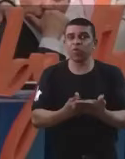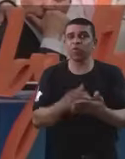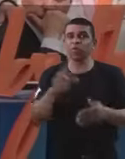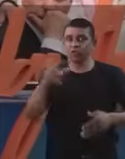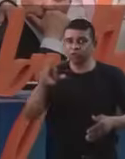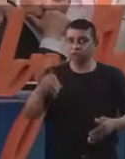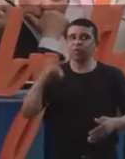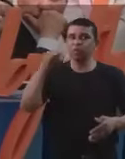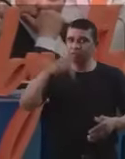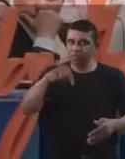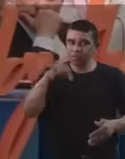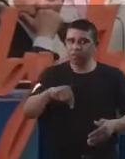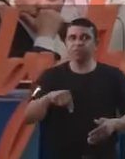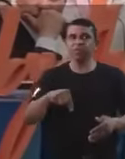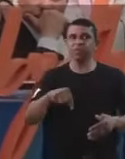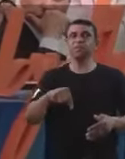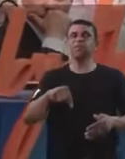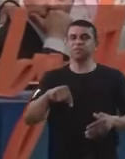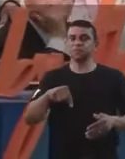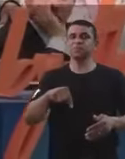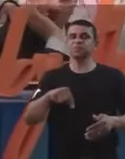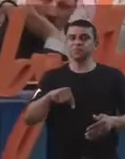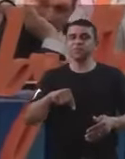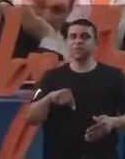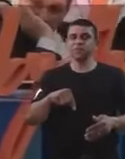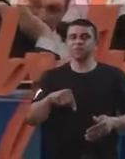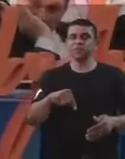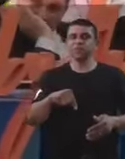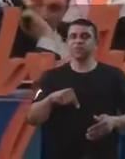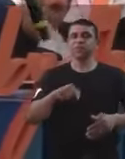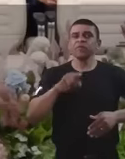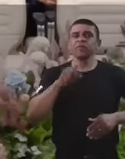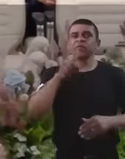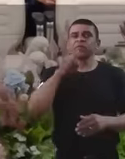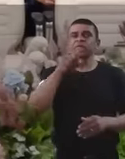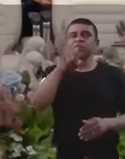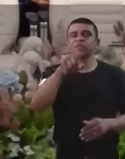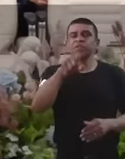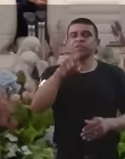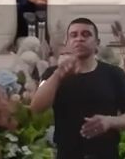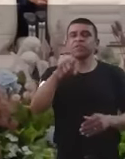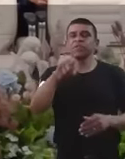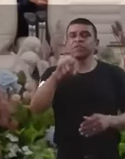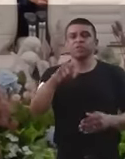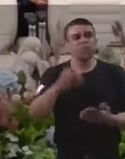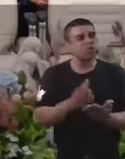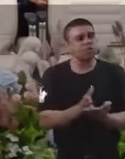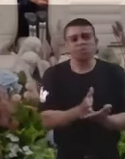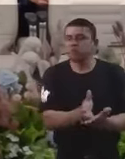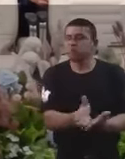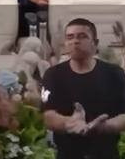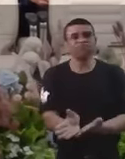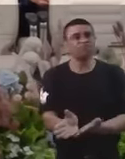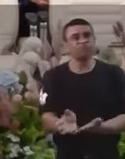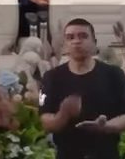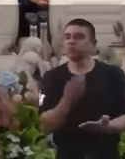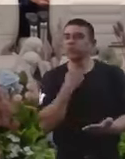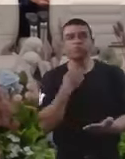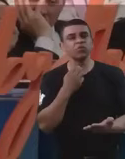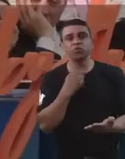mundanas. Não negue o nome do Senhor por causa de pressões. Não negue sua